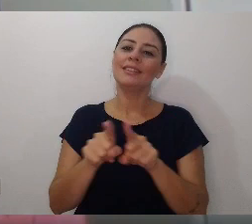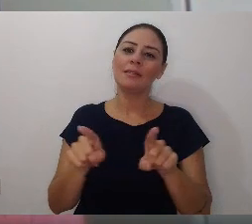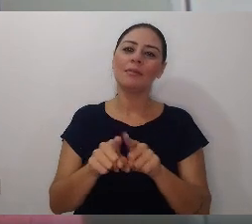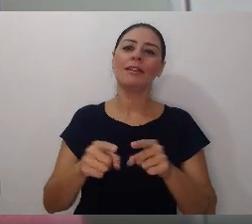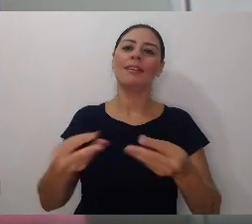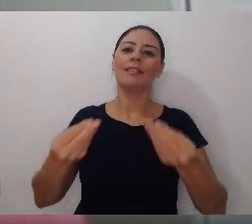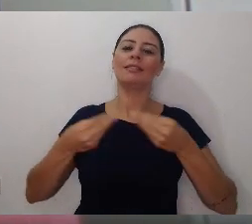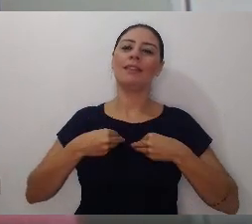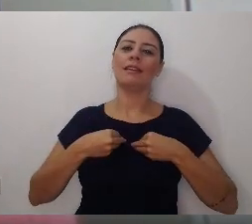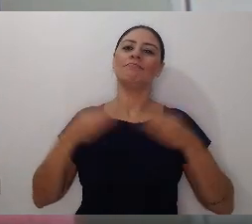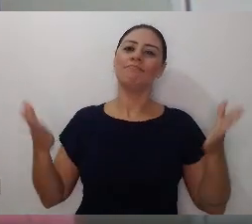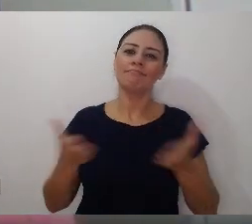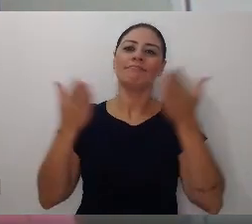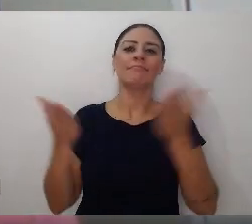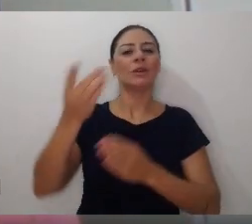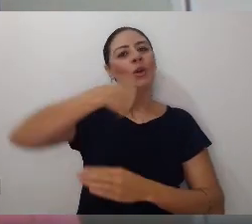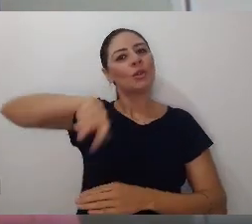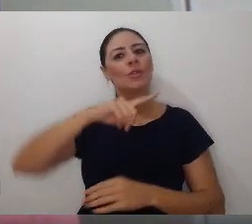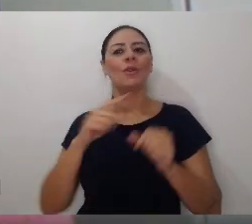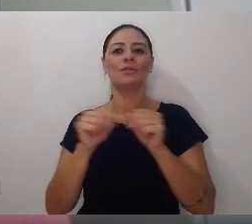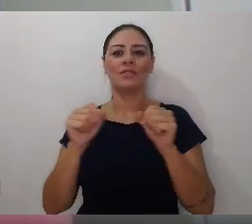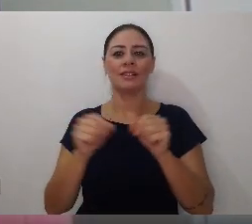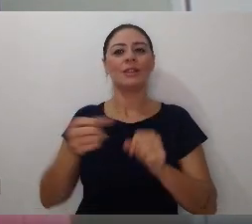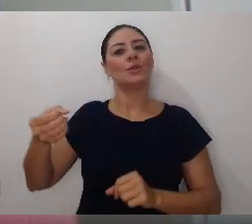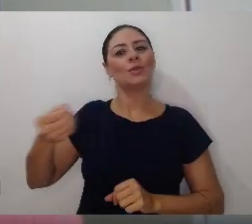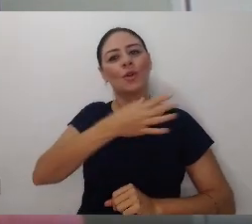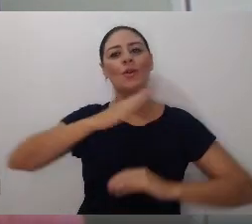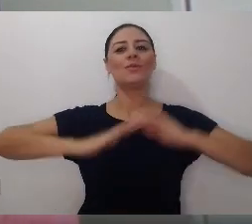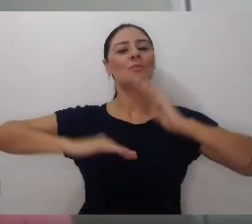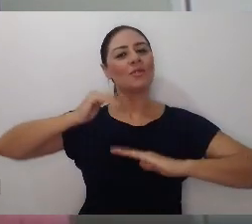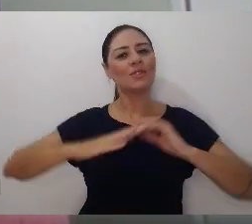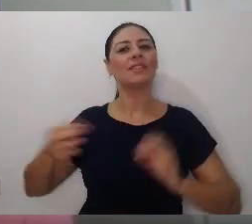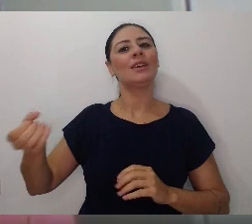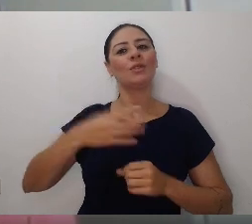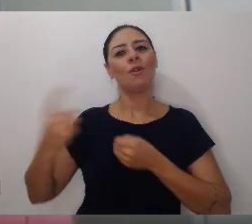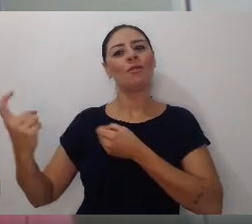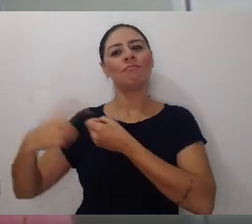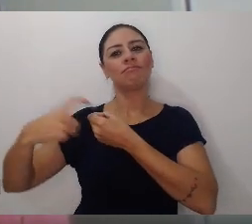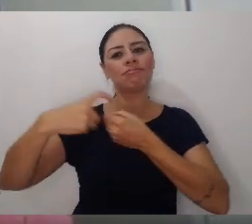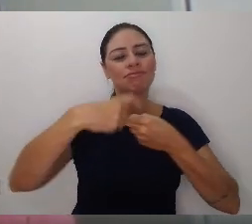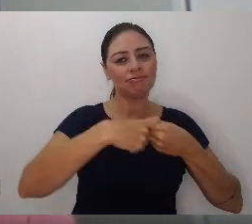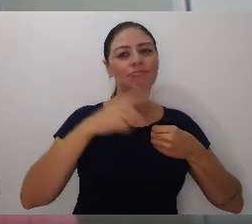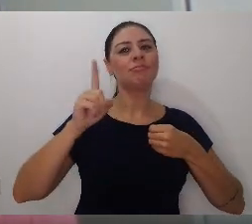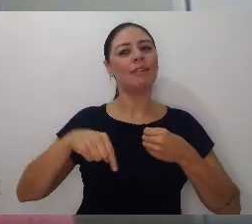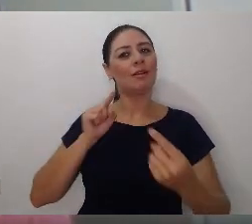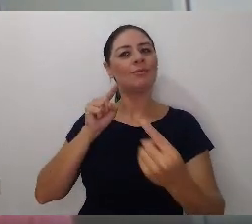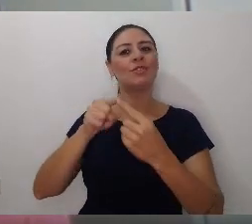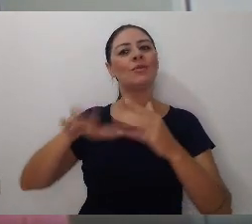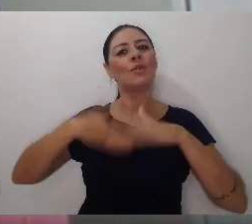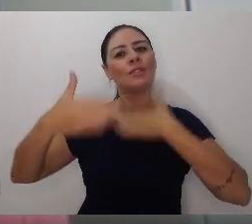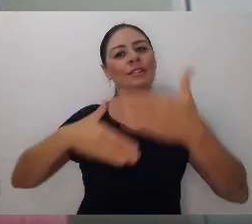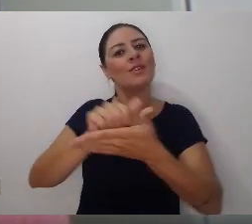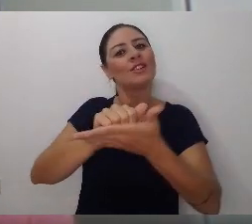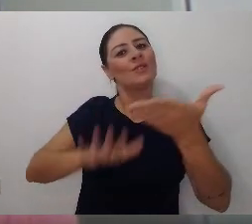quero mais e que isso nos motive a trazer novos profissionais, novas parcerias para estar,